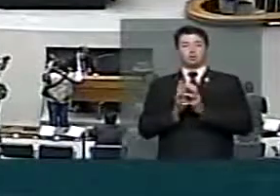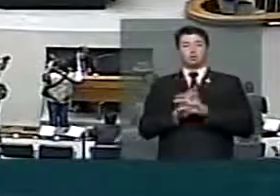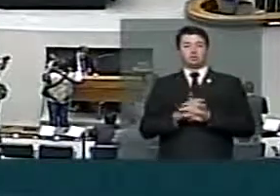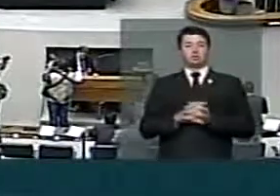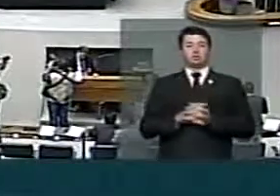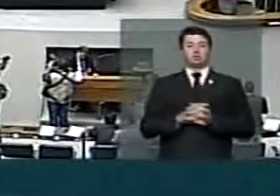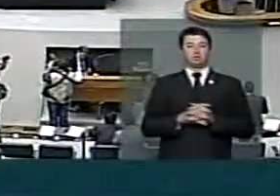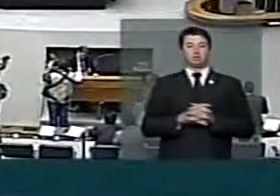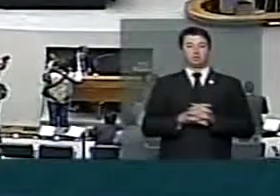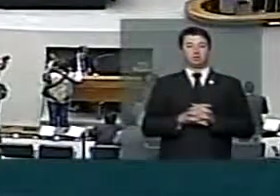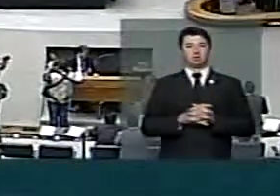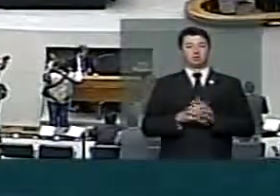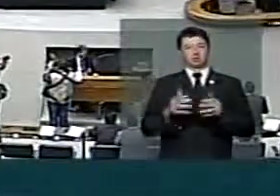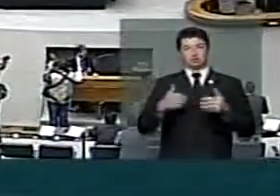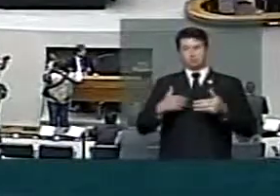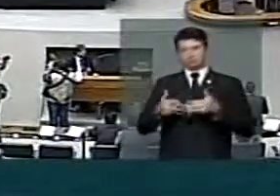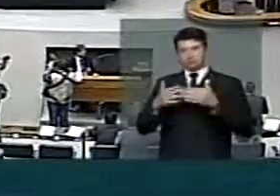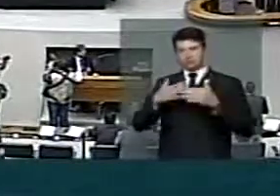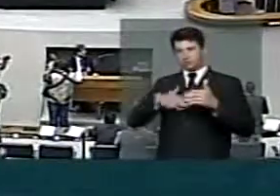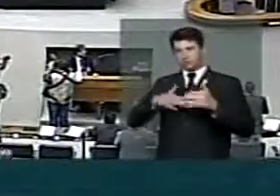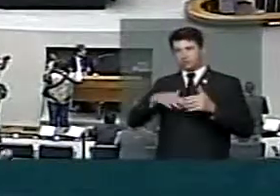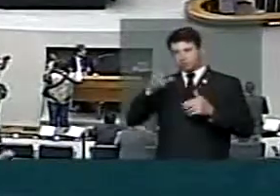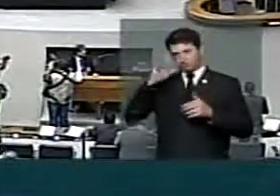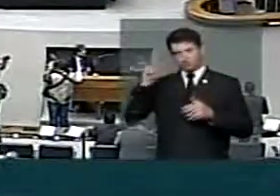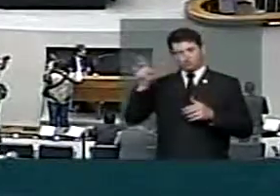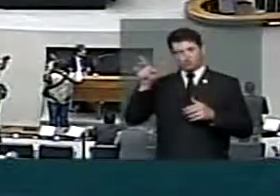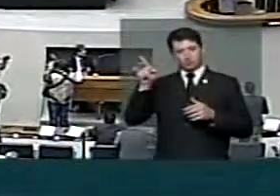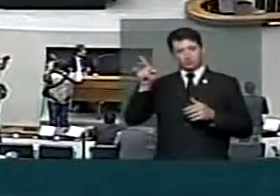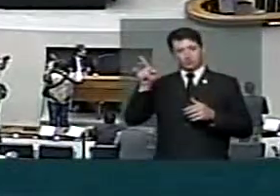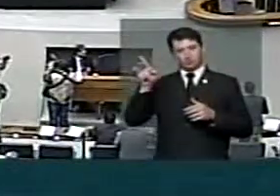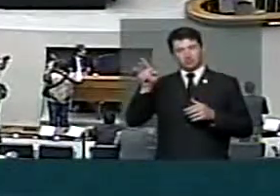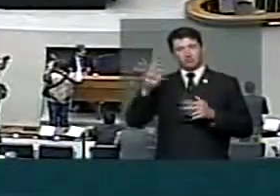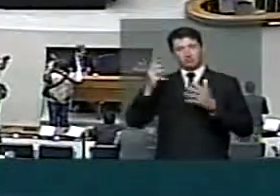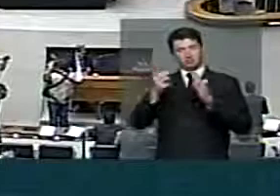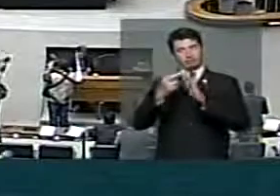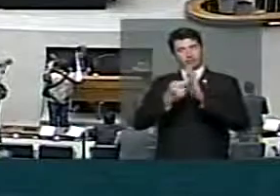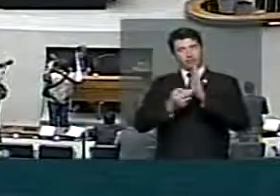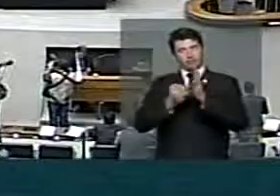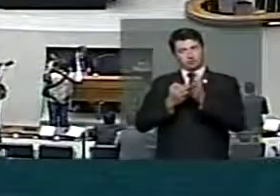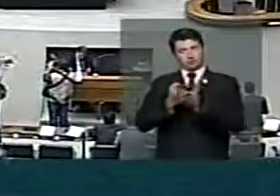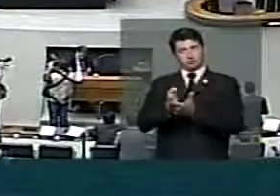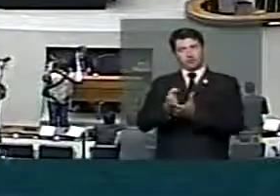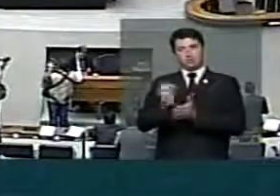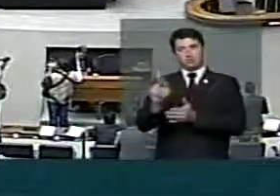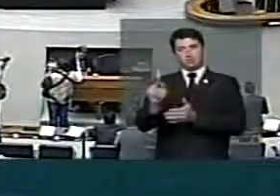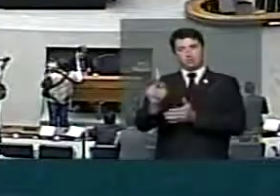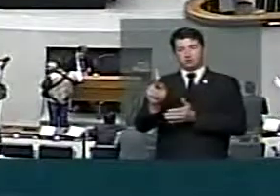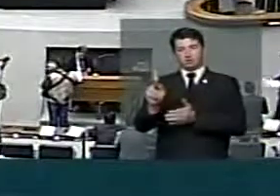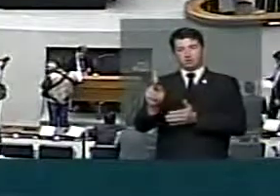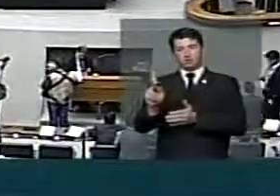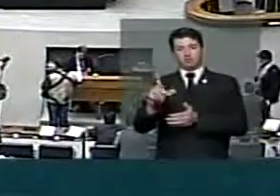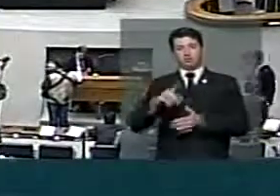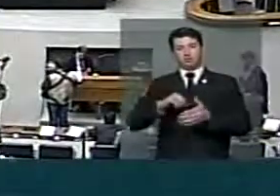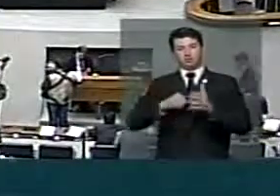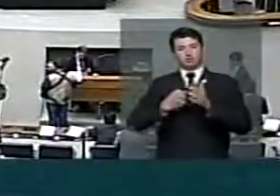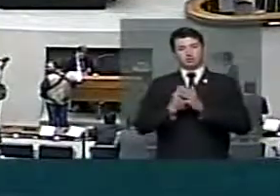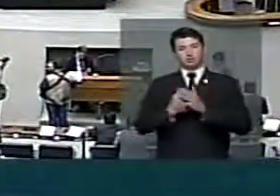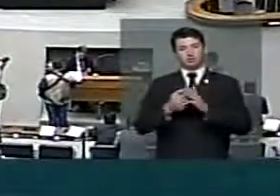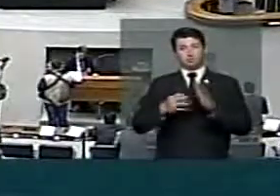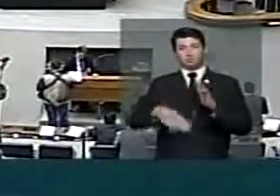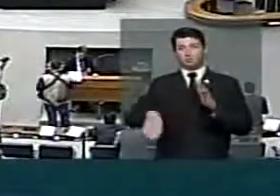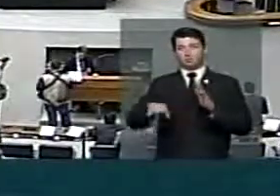Vossa Excelência, eu pediria calma de Vossa Excelência. Vamos seguir o regimento hoje. Nós estamos em obstrução